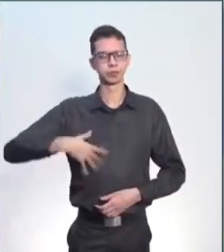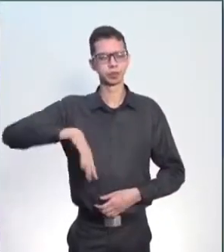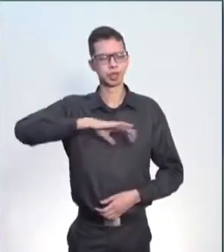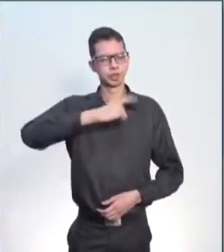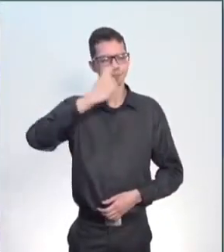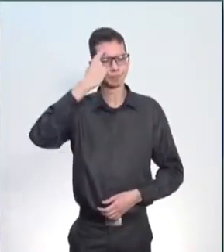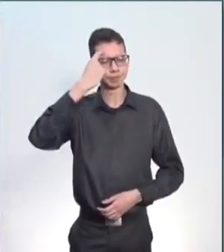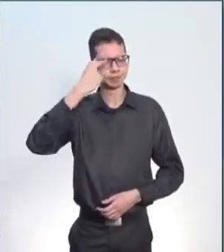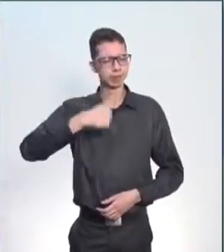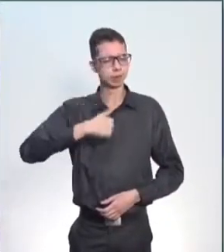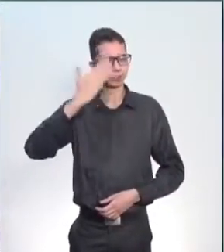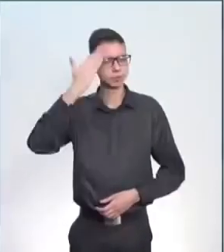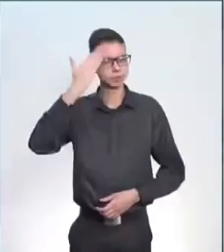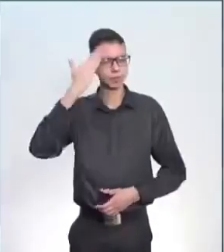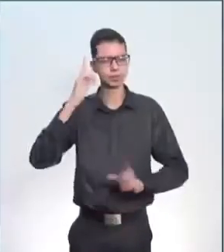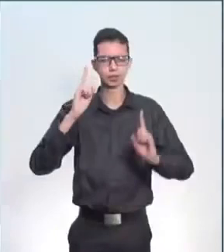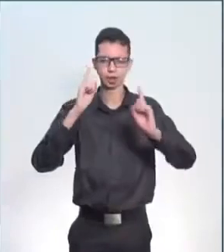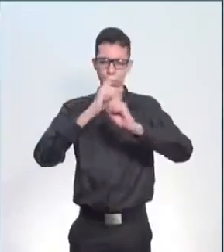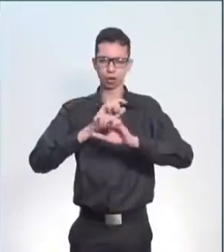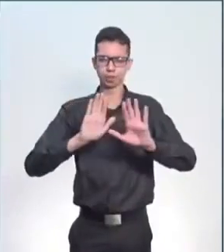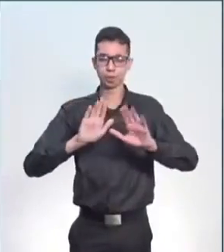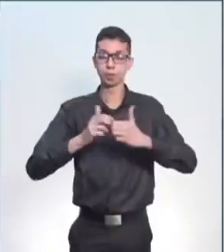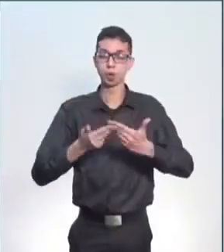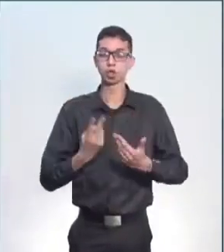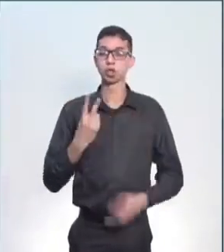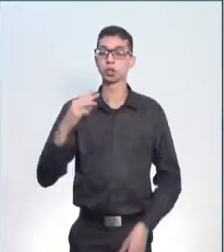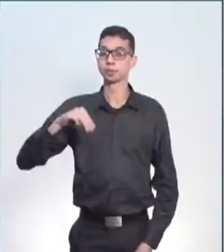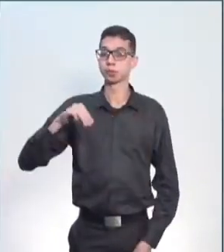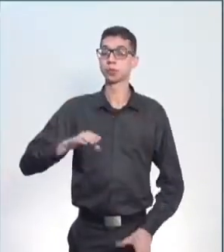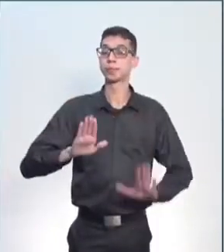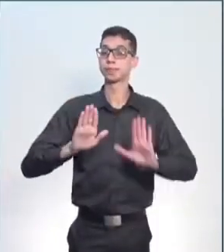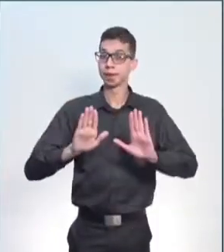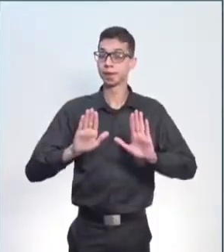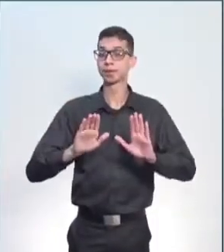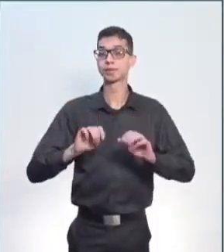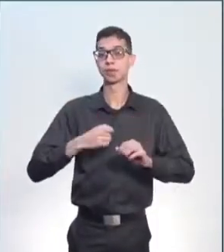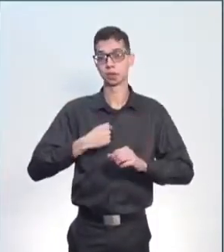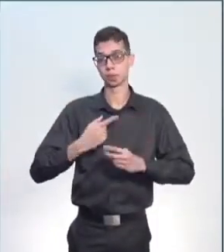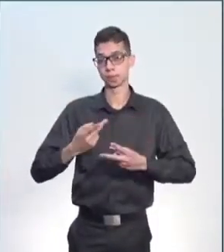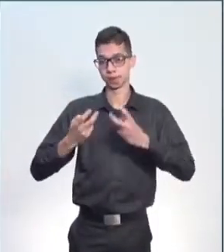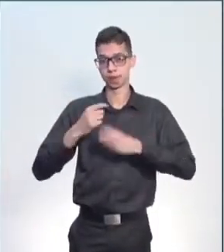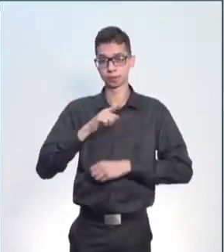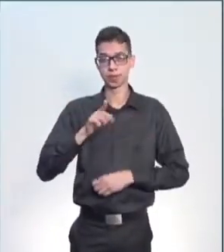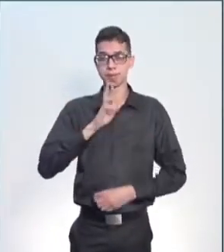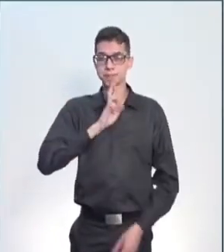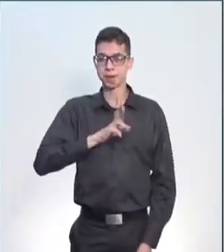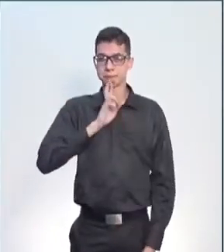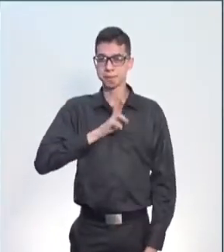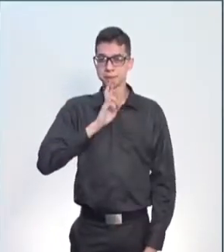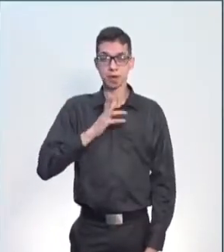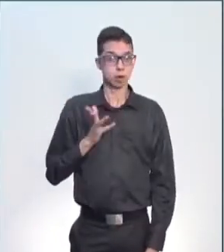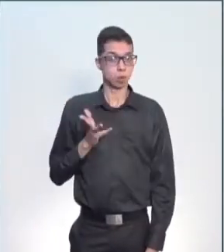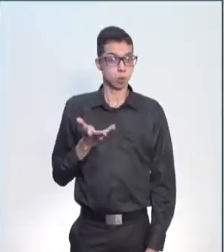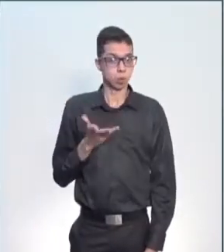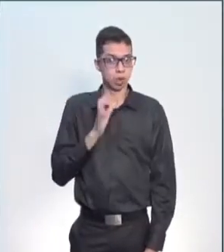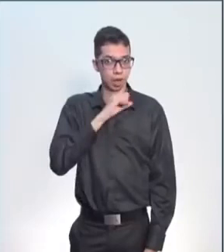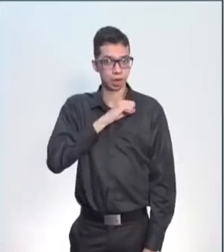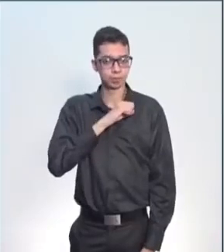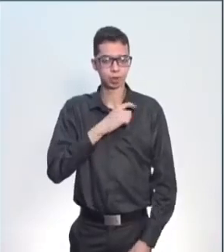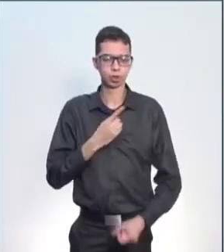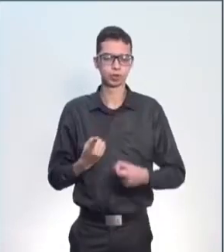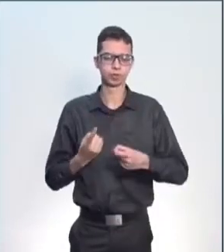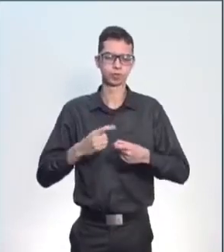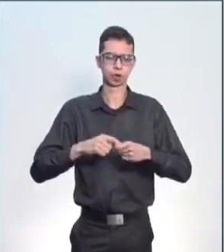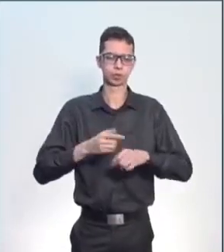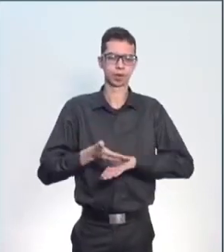meio complexa, por isso que eu dei 2 minutinhos, mas se eu ver que vocês estão respondendo com mais velocidade, a gente volta um